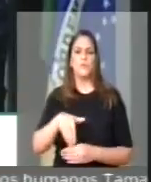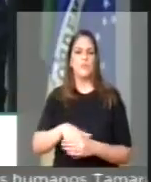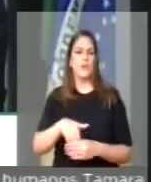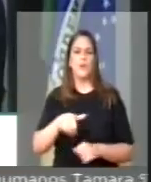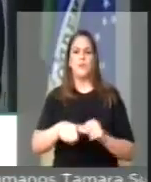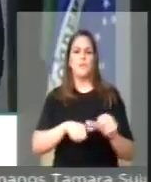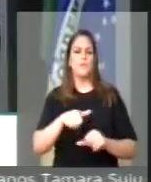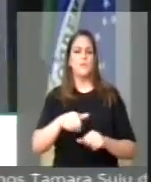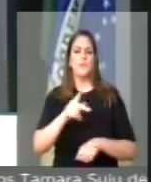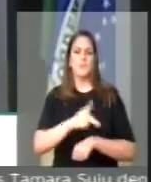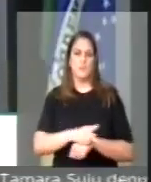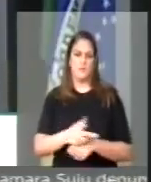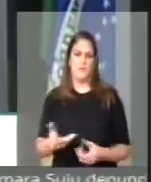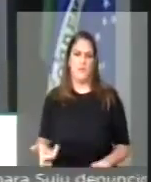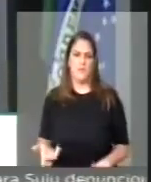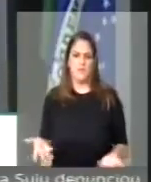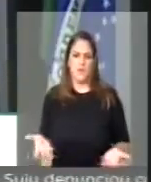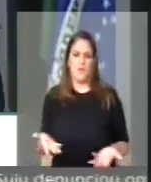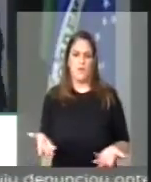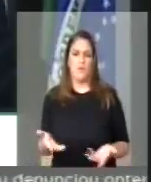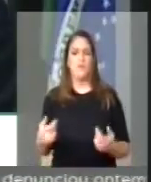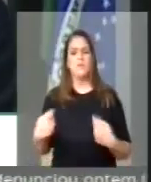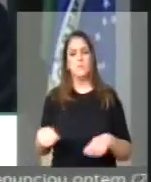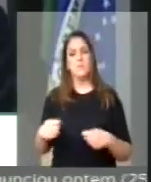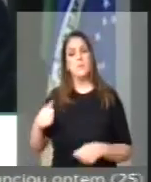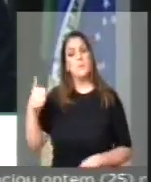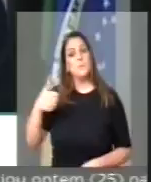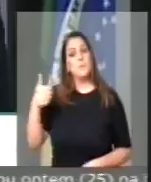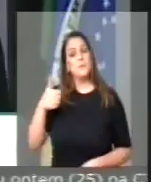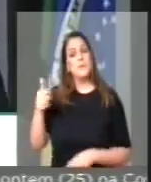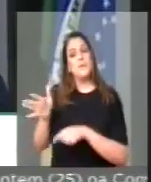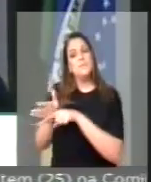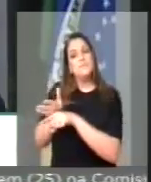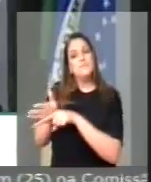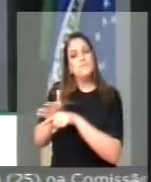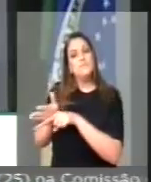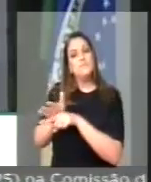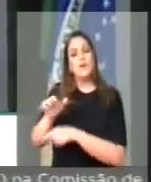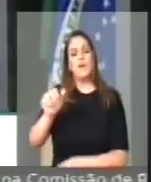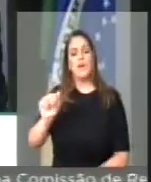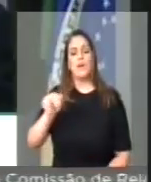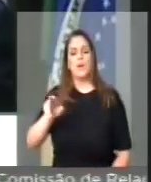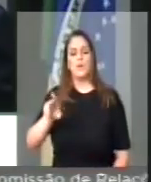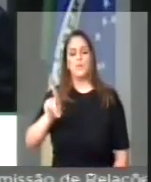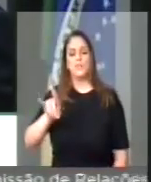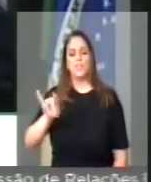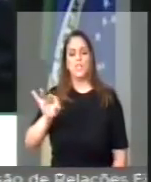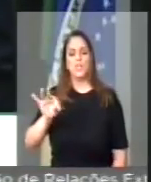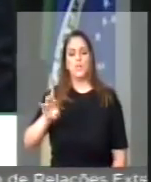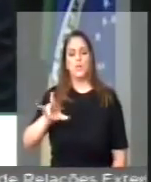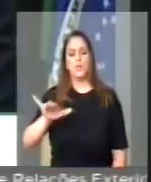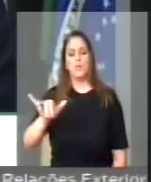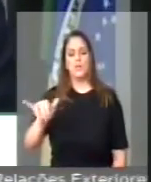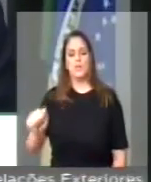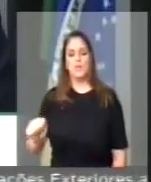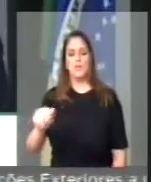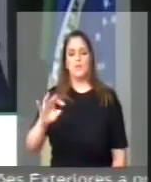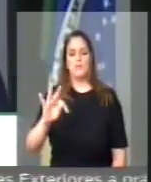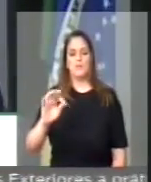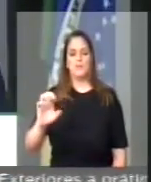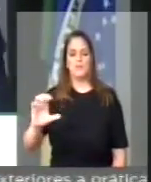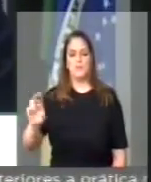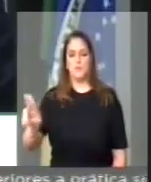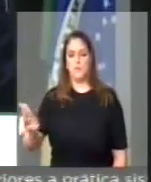termos uma auditoria clara feita pelo Tribunal de Contas. Eu requeri isso por escrito há mais de um mês,